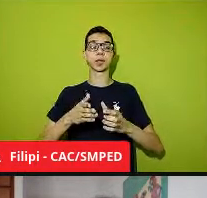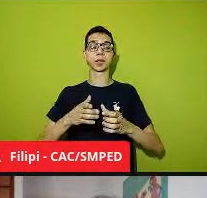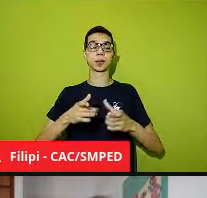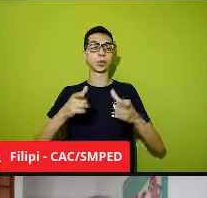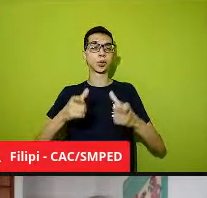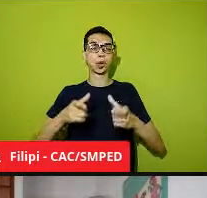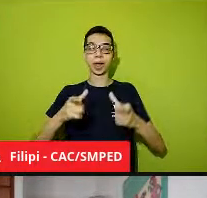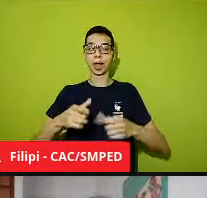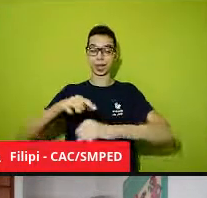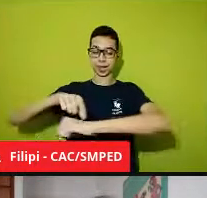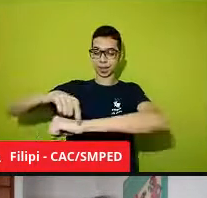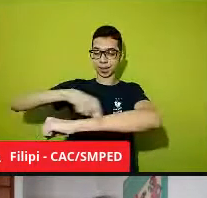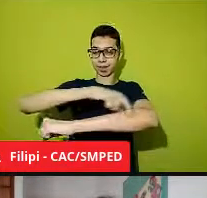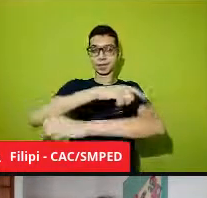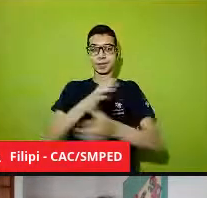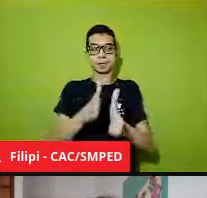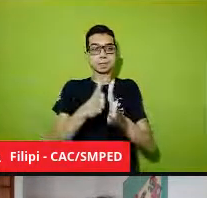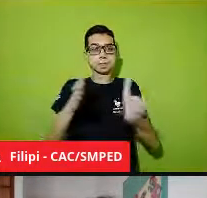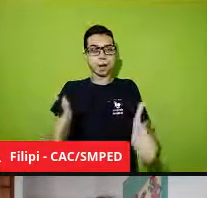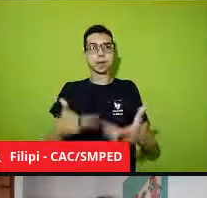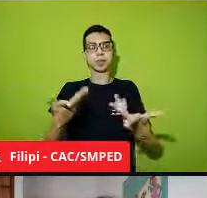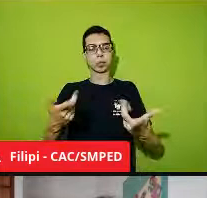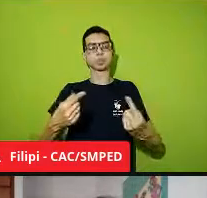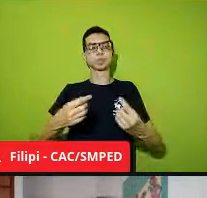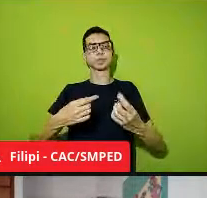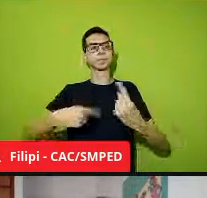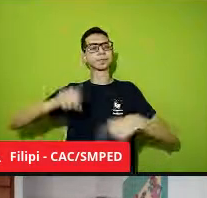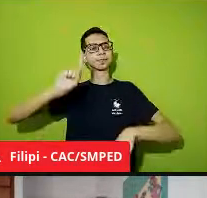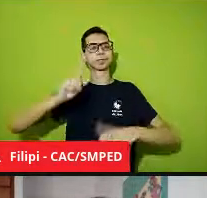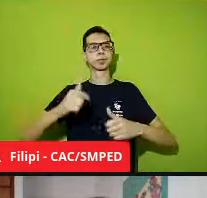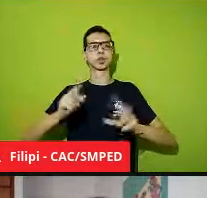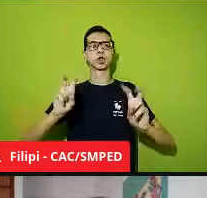muito privilegiado em termos de infraestrutura urbana, né?